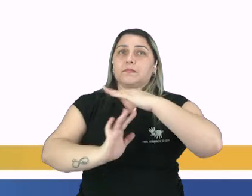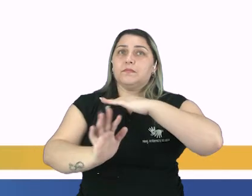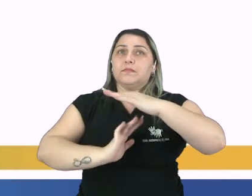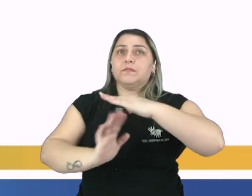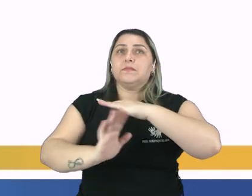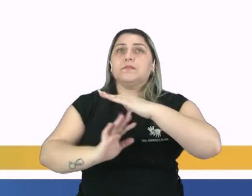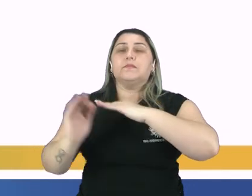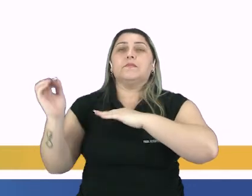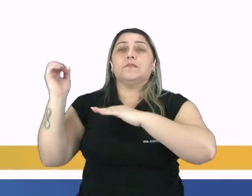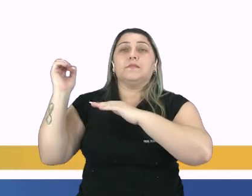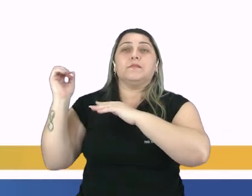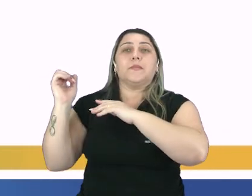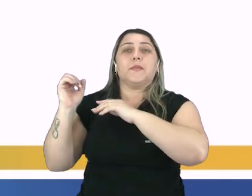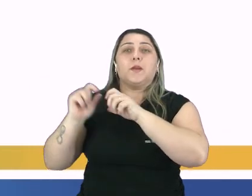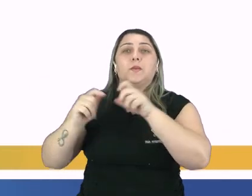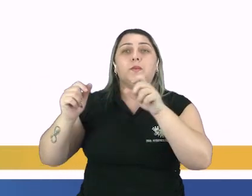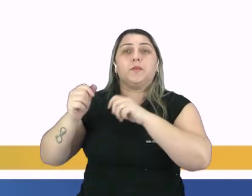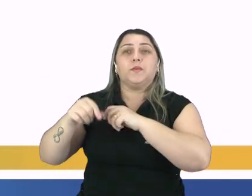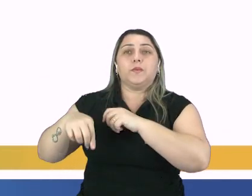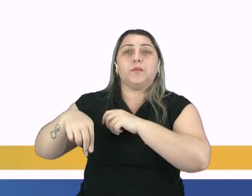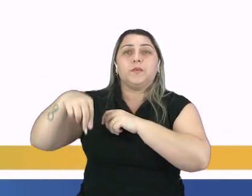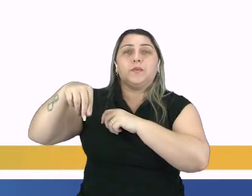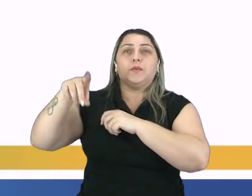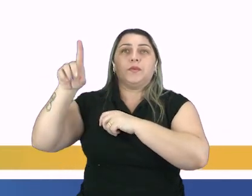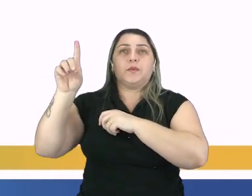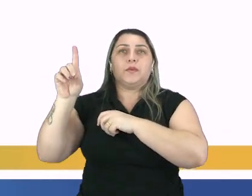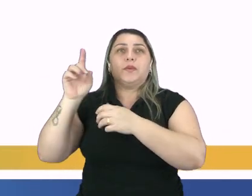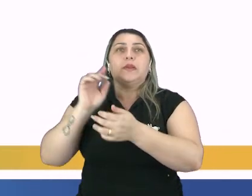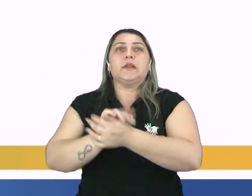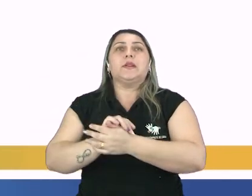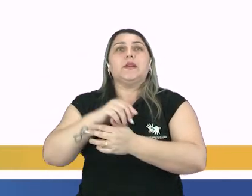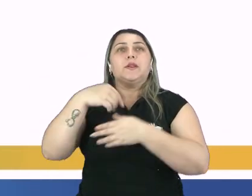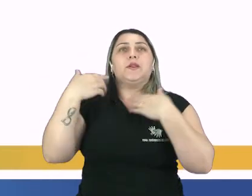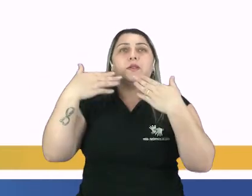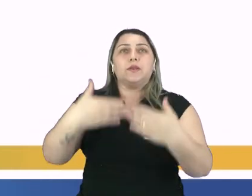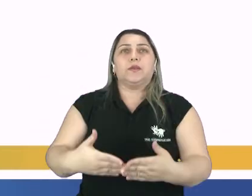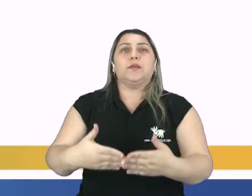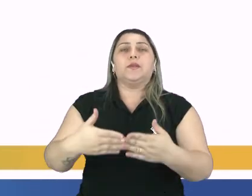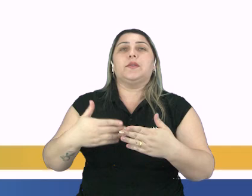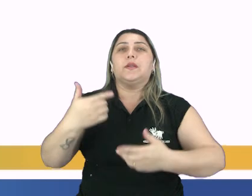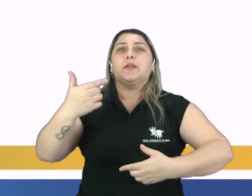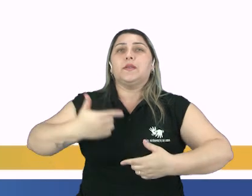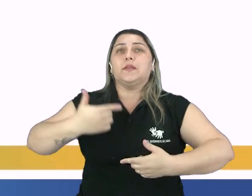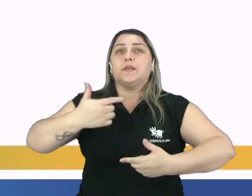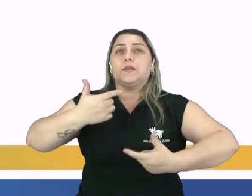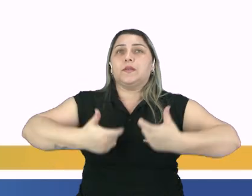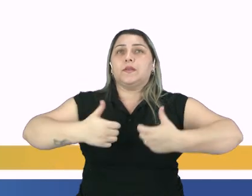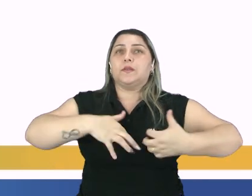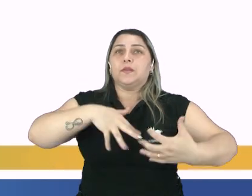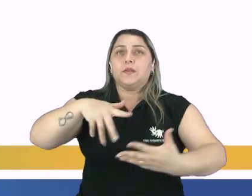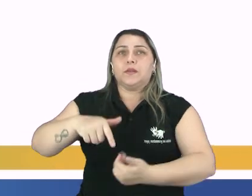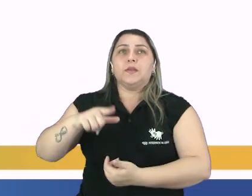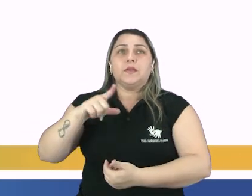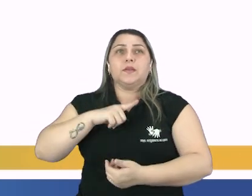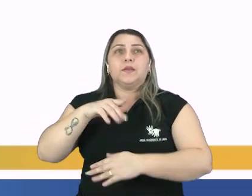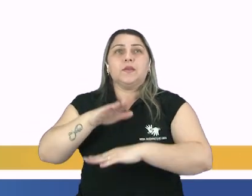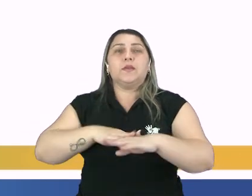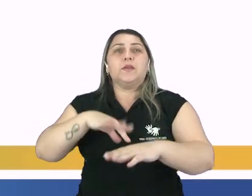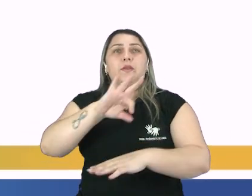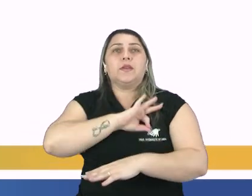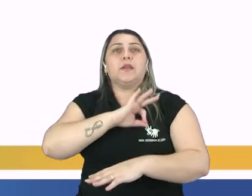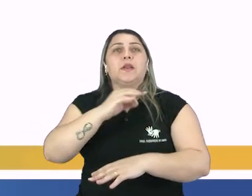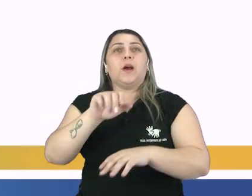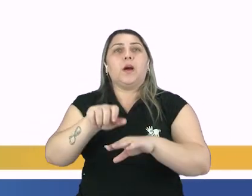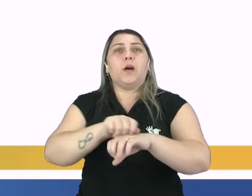questão. Os migrantes, grande parte vindo do Nordeste, que aqui chegaram durante a Segunda Guerra Mundial, foram chamados